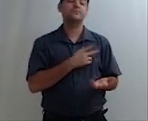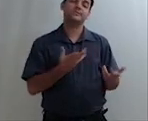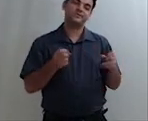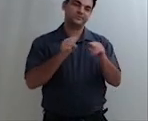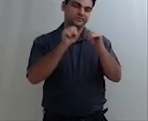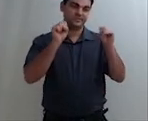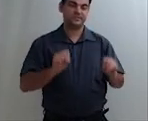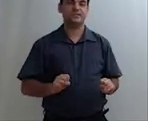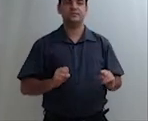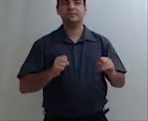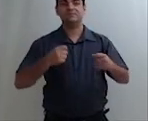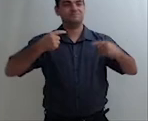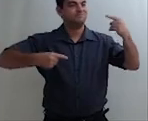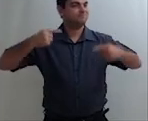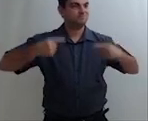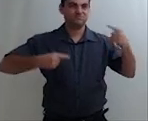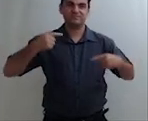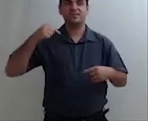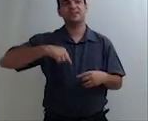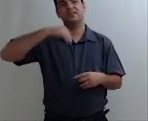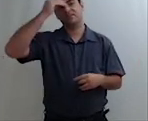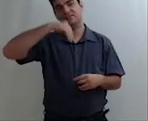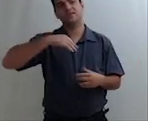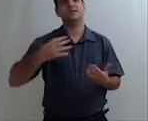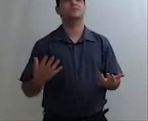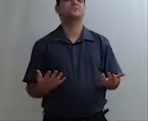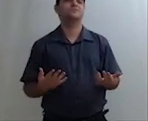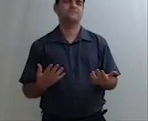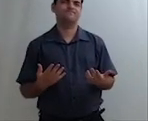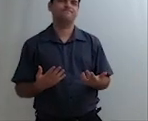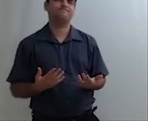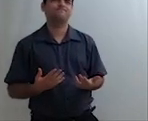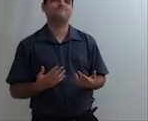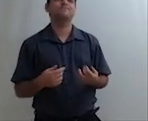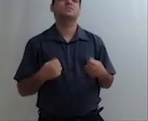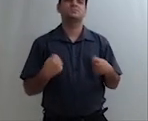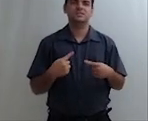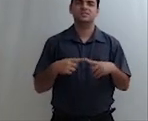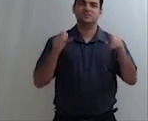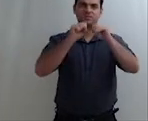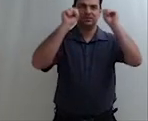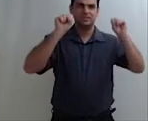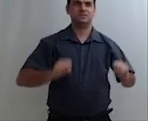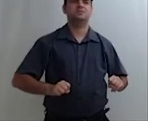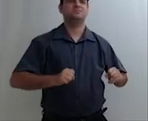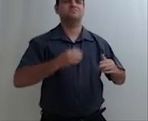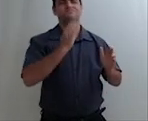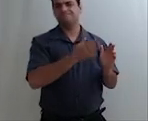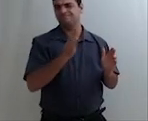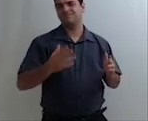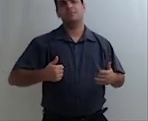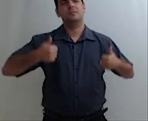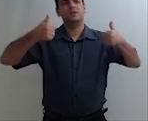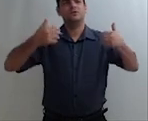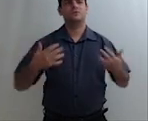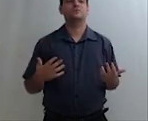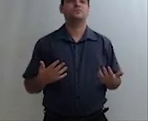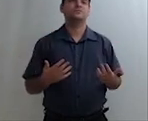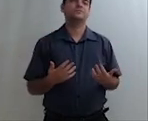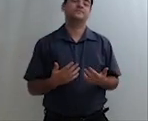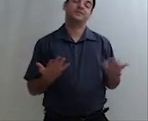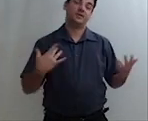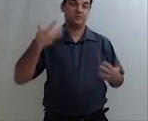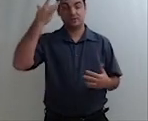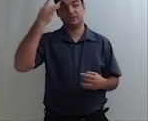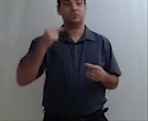que que nós desejamos e que o o o o sistema processual se encaminha eh não parece compatível com